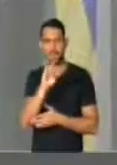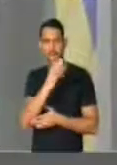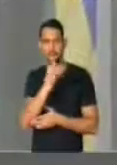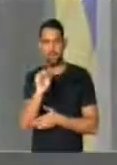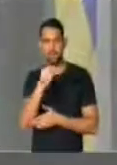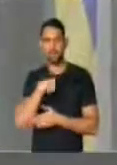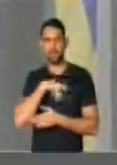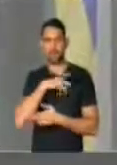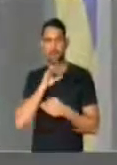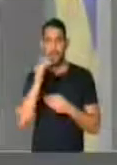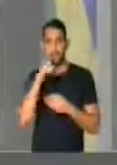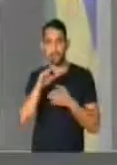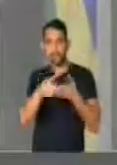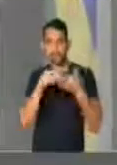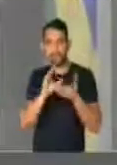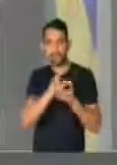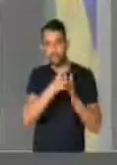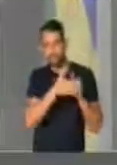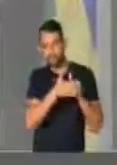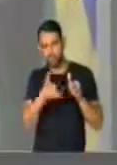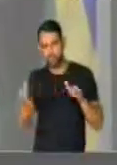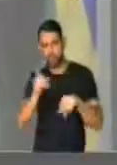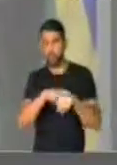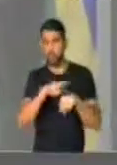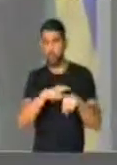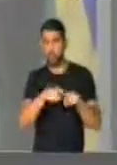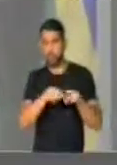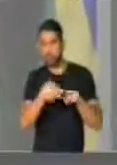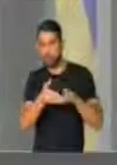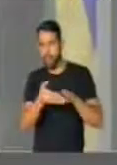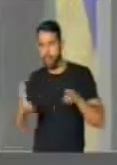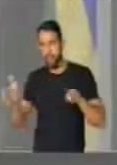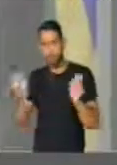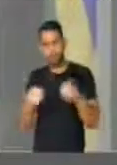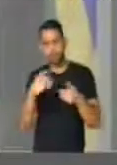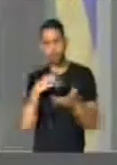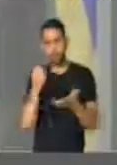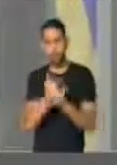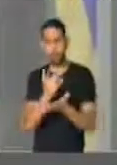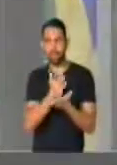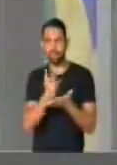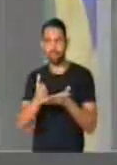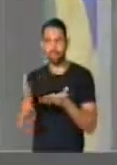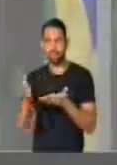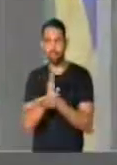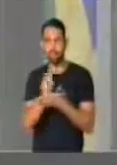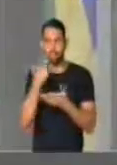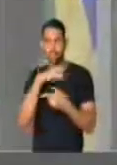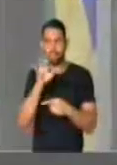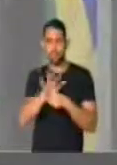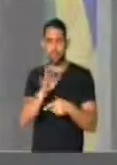um financiamento de longo prazo, uma carência, para que nós possamos salvar